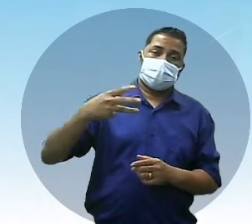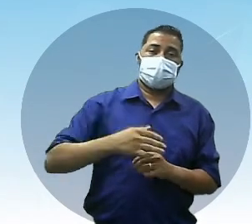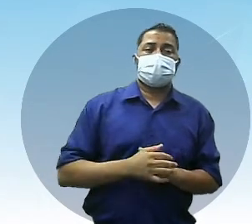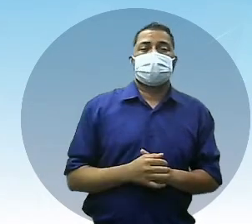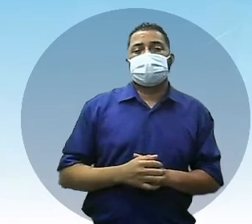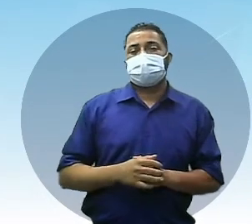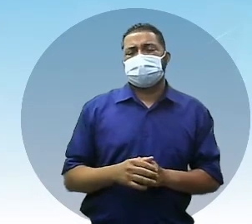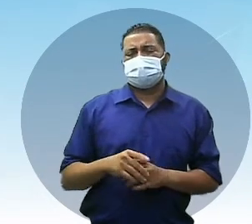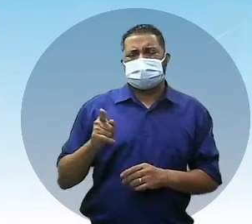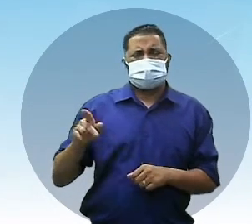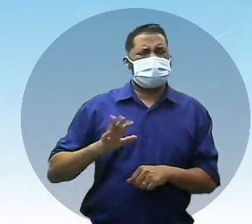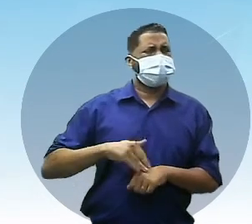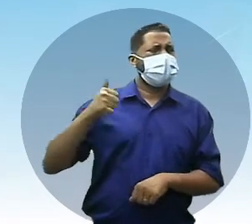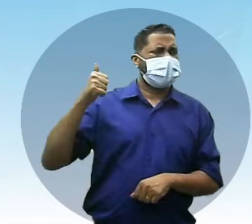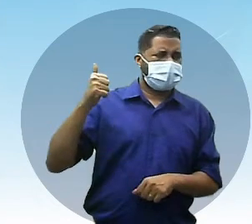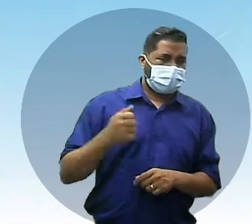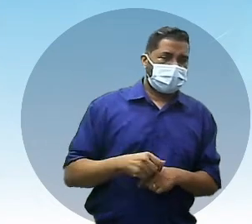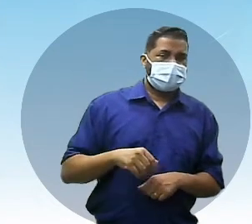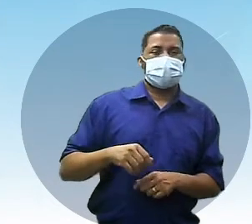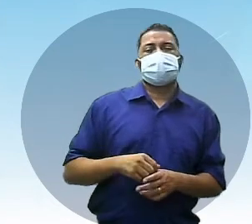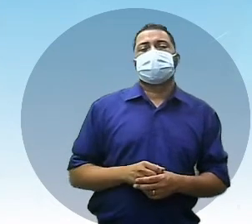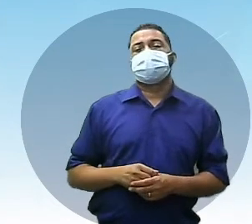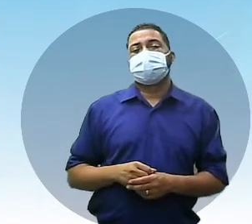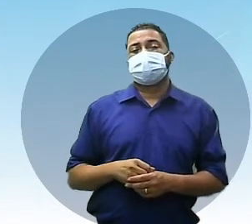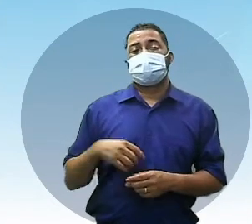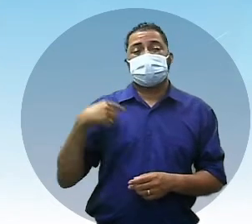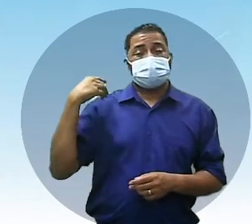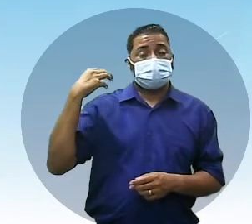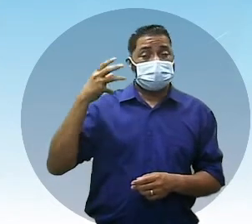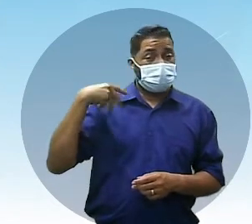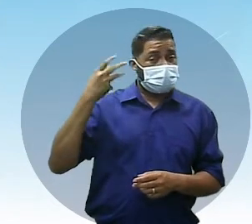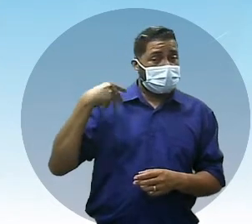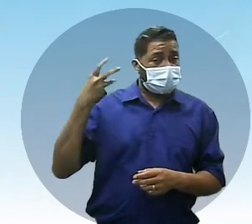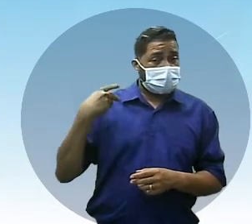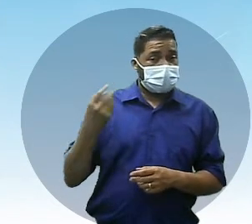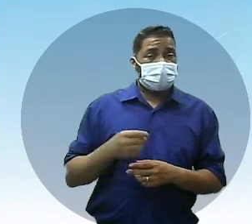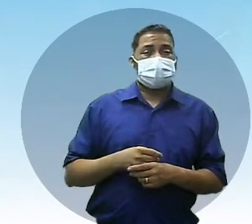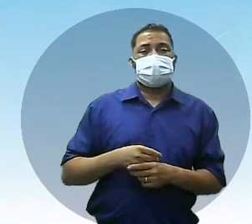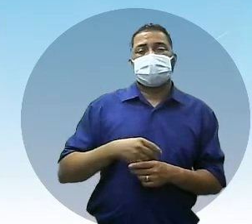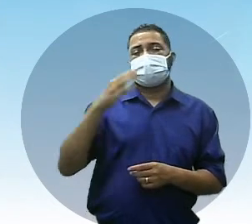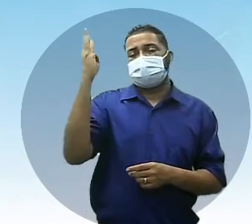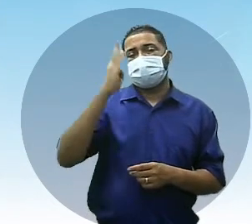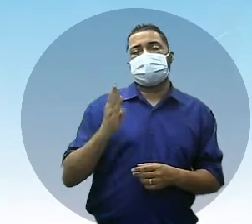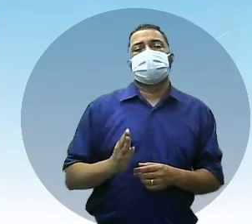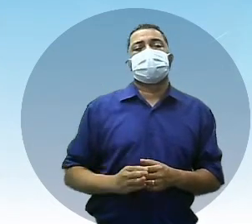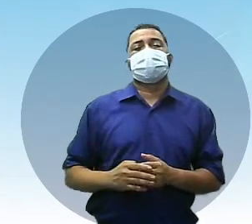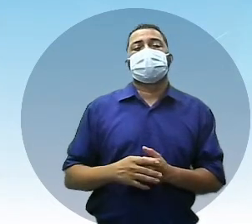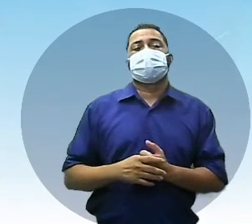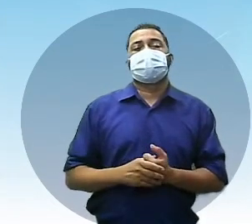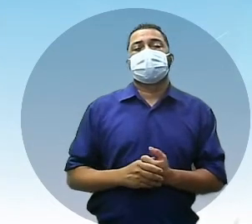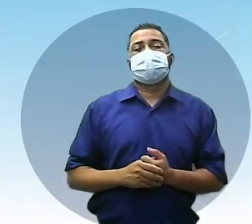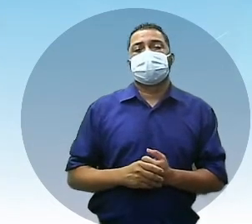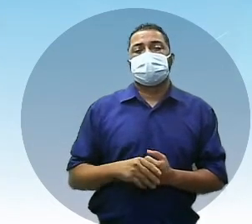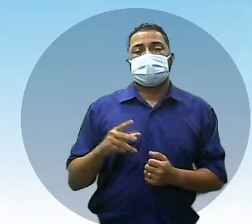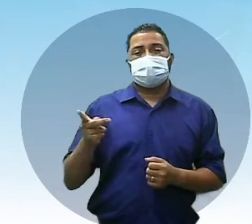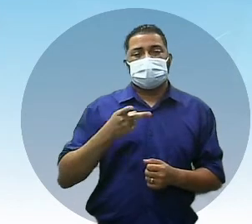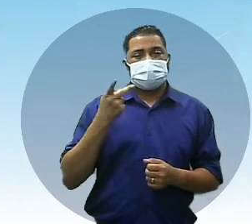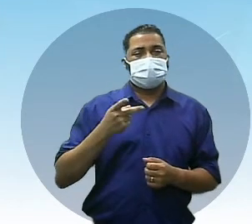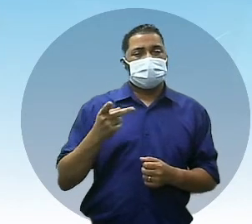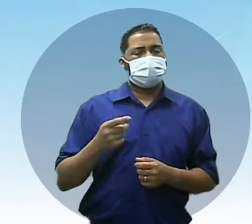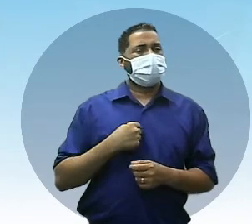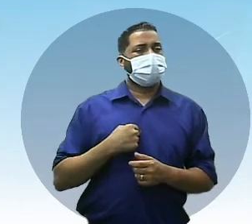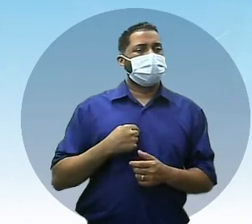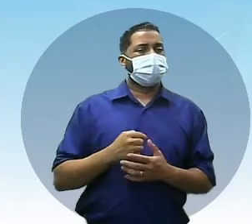1973. Um dos maiores e melhores álbuns da música brasileira. Isso que ele está falando é Teu